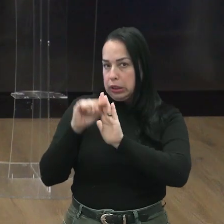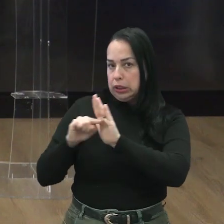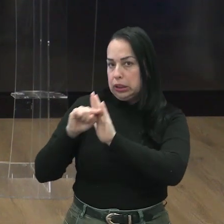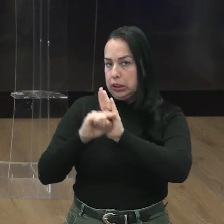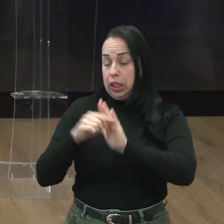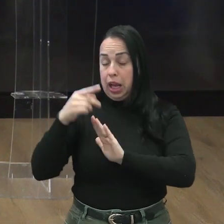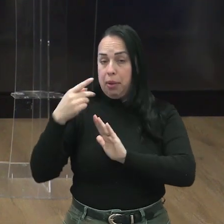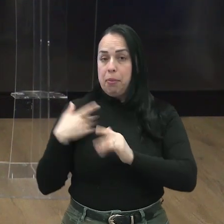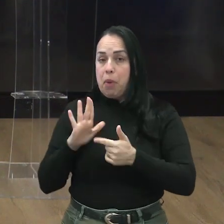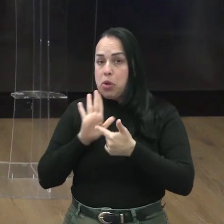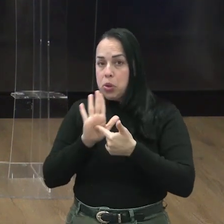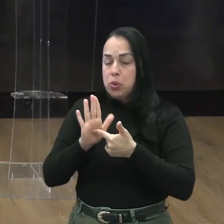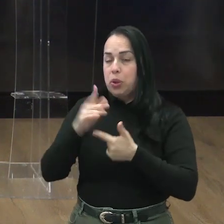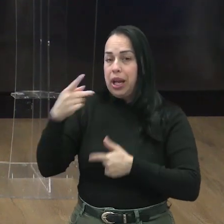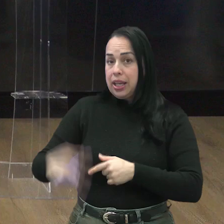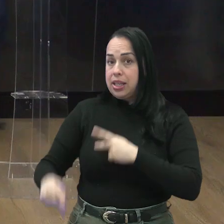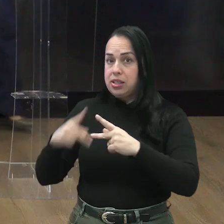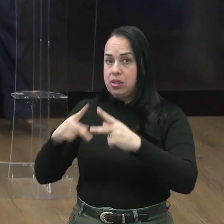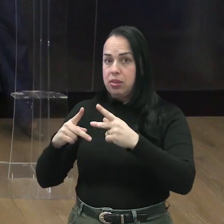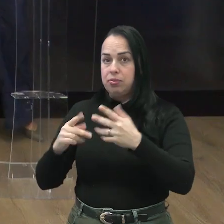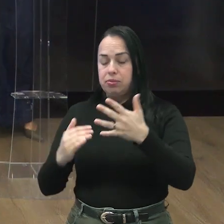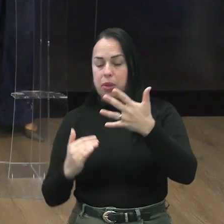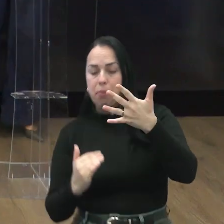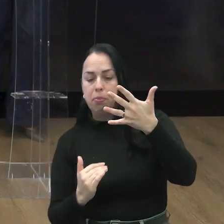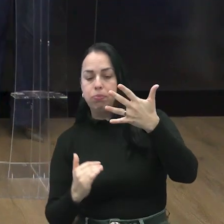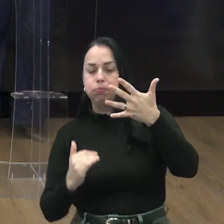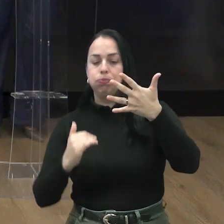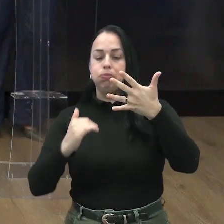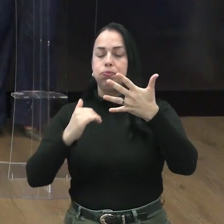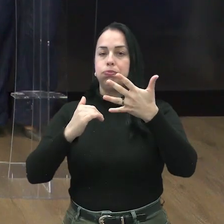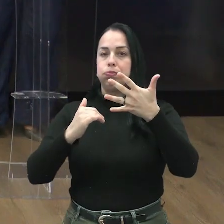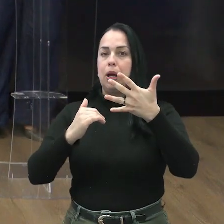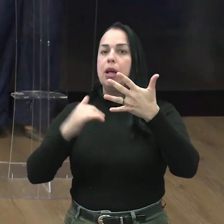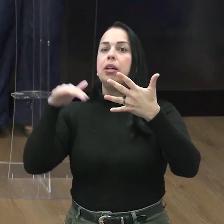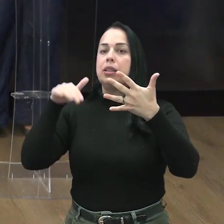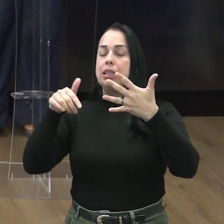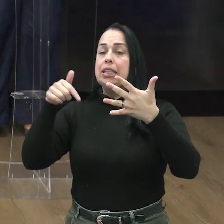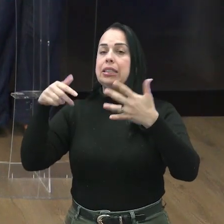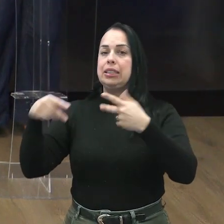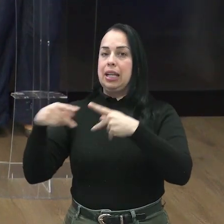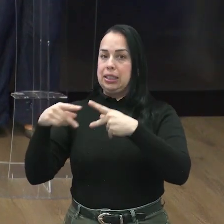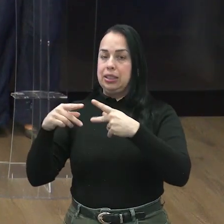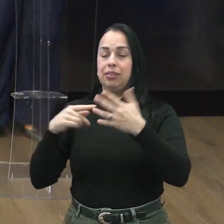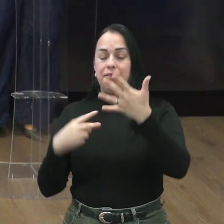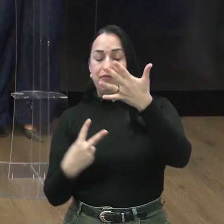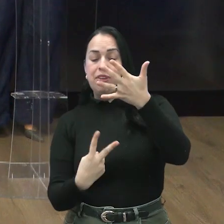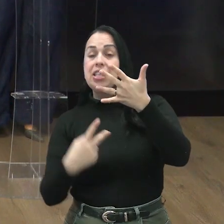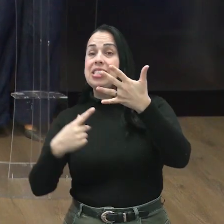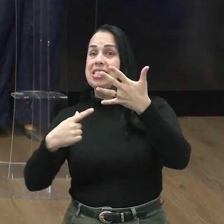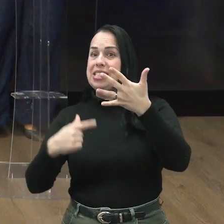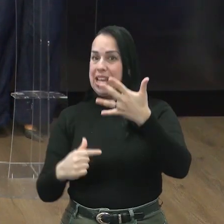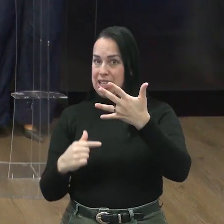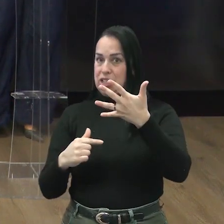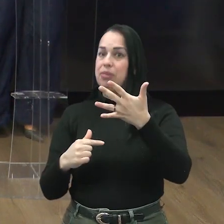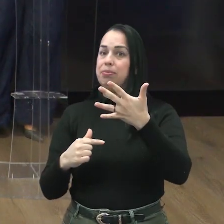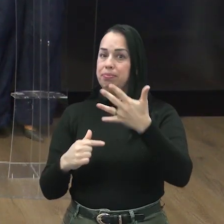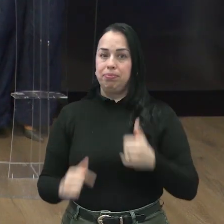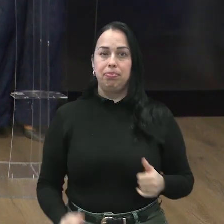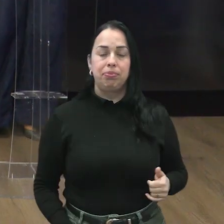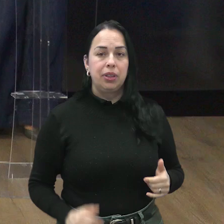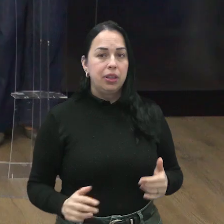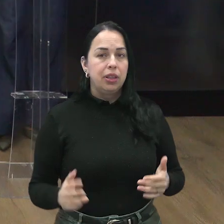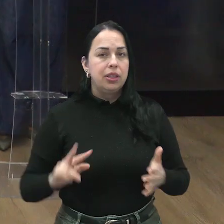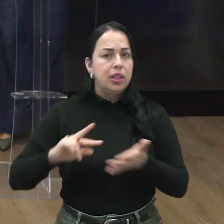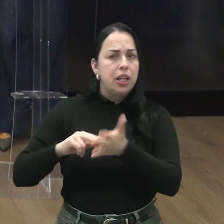Brasil mostrou que São José subiu 7 posições no ranking do saneamento básico e aparece na